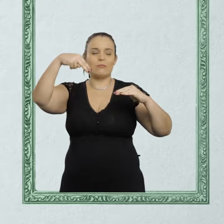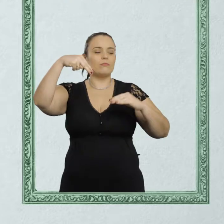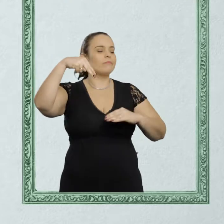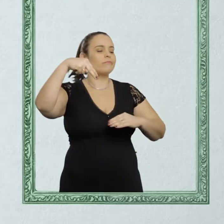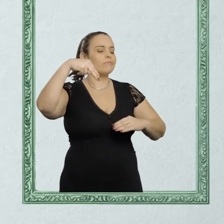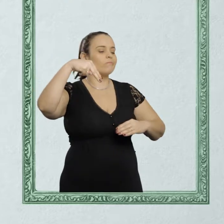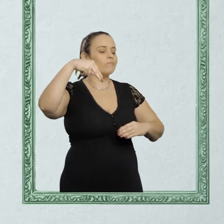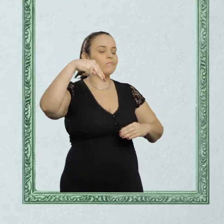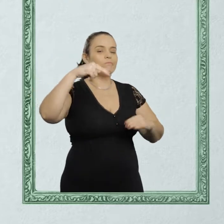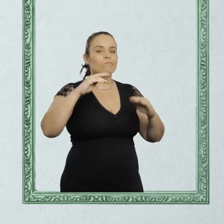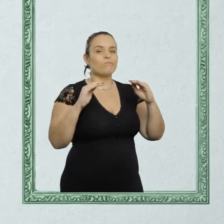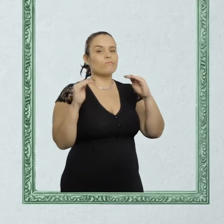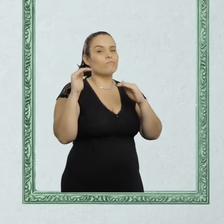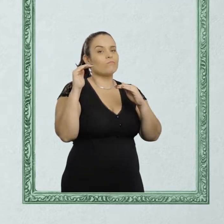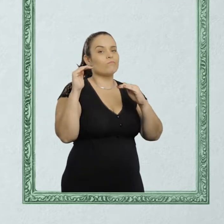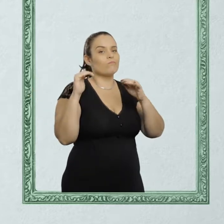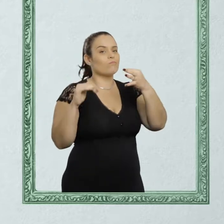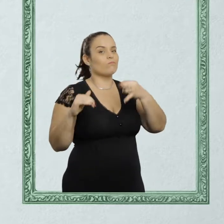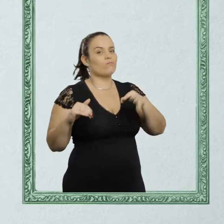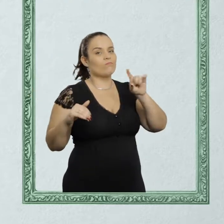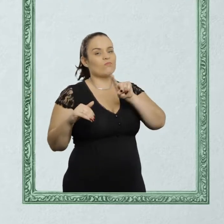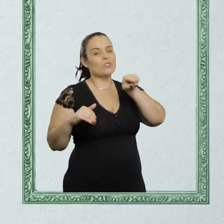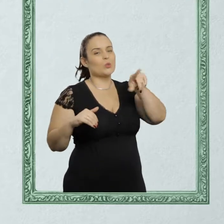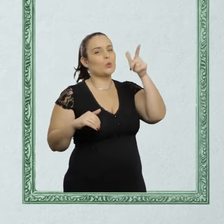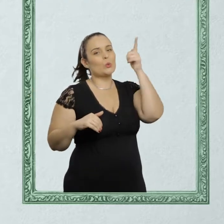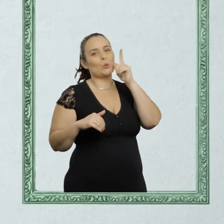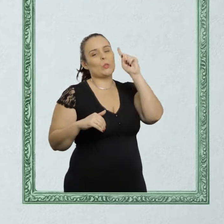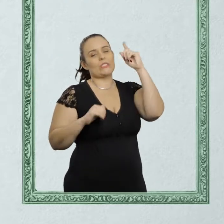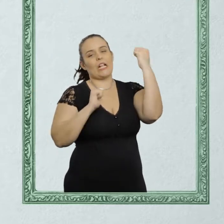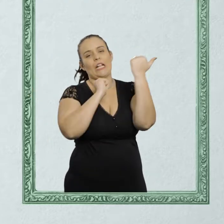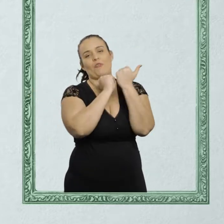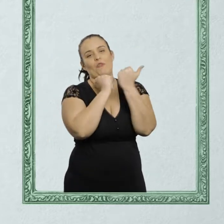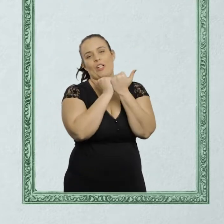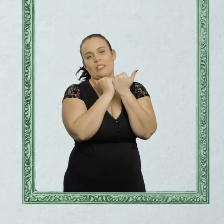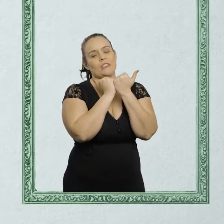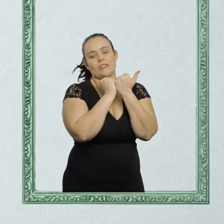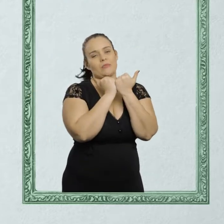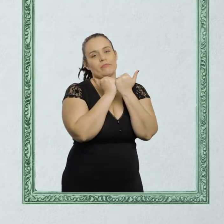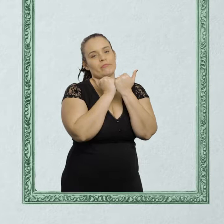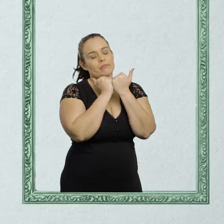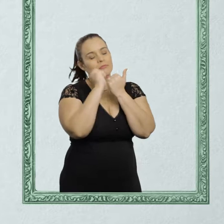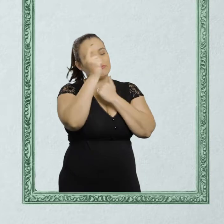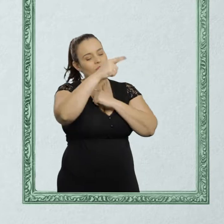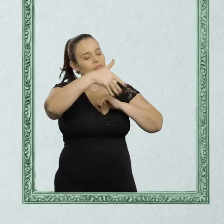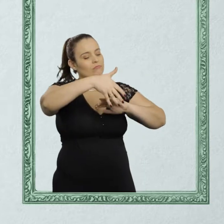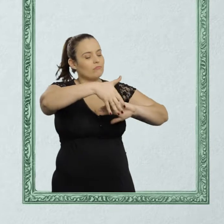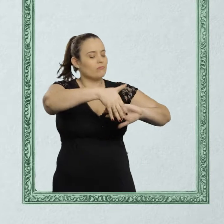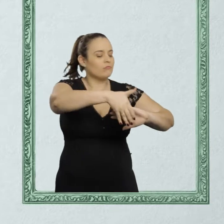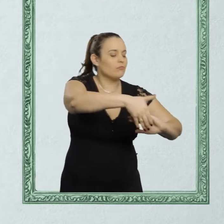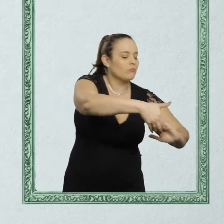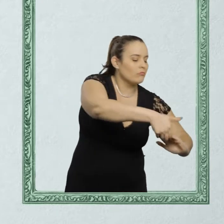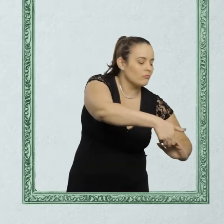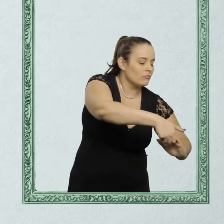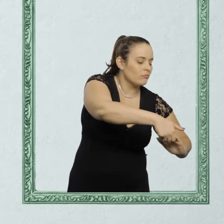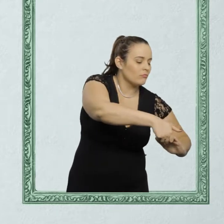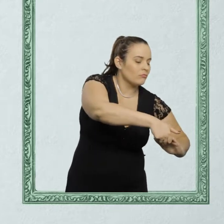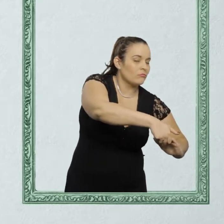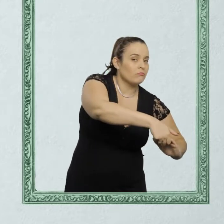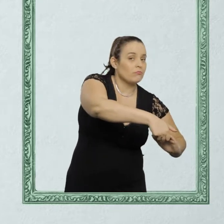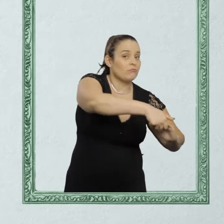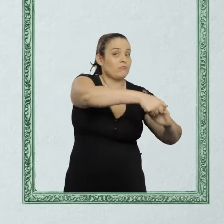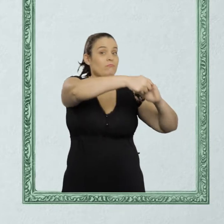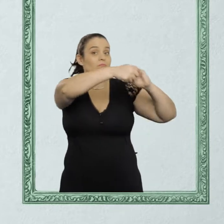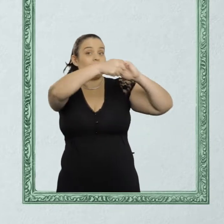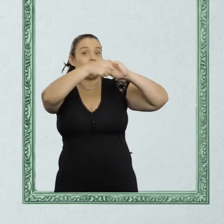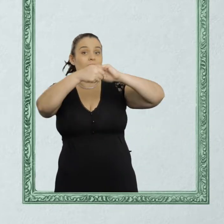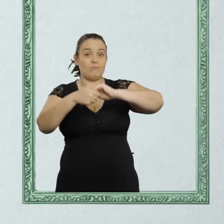Gancho. Peter não achou justo. O Capitão Gancho não ia conseguir se defender. Peter ofereceu a mão para o